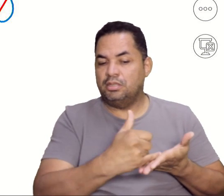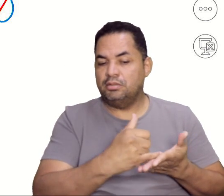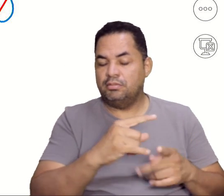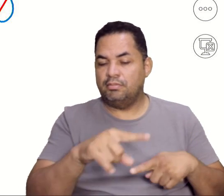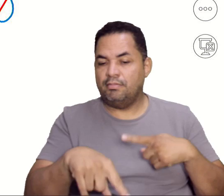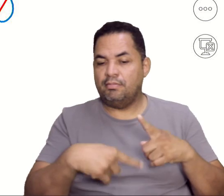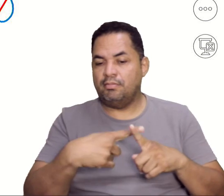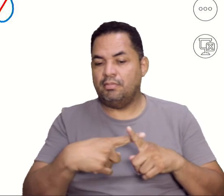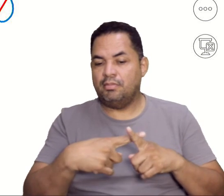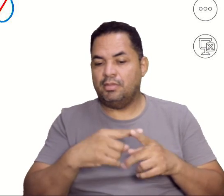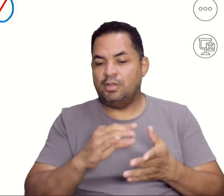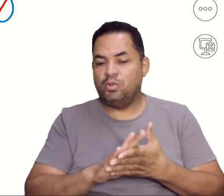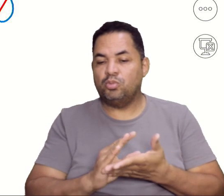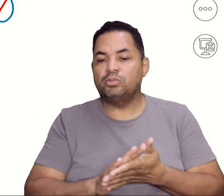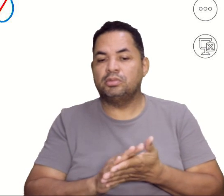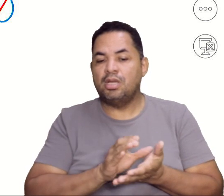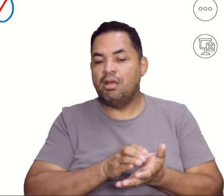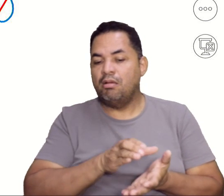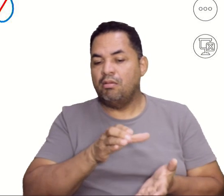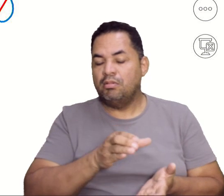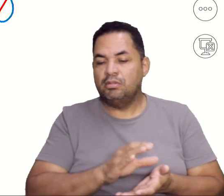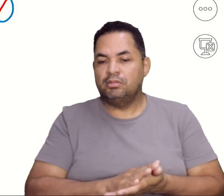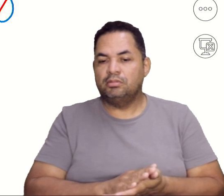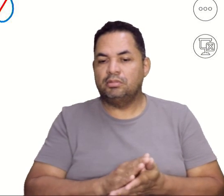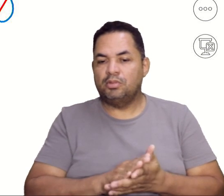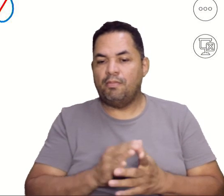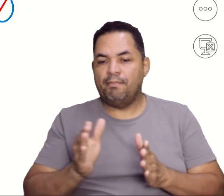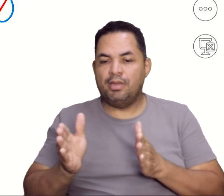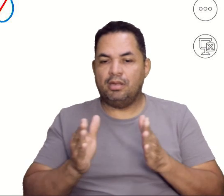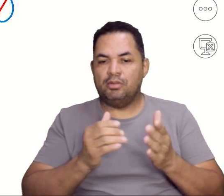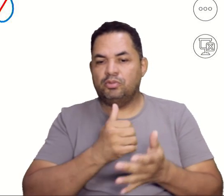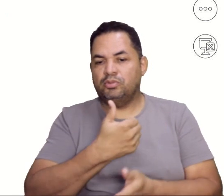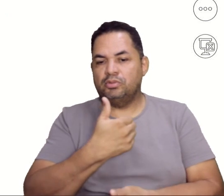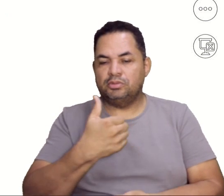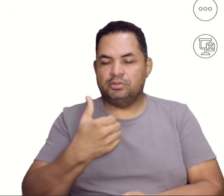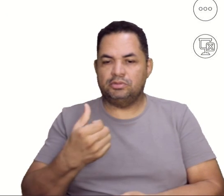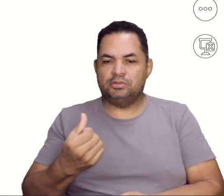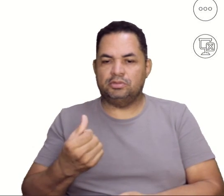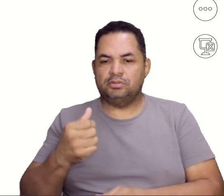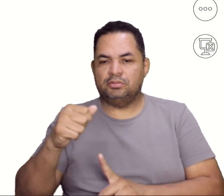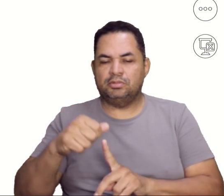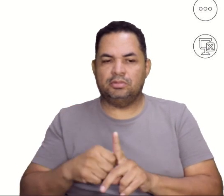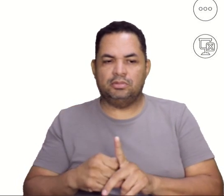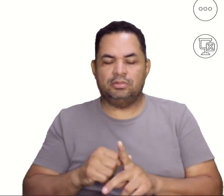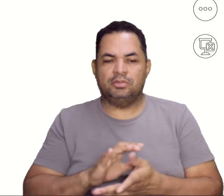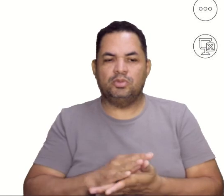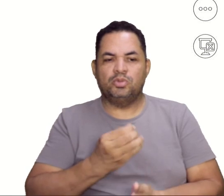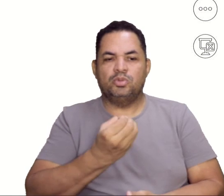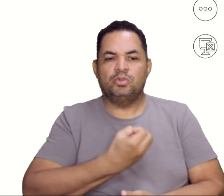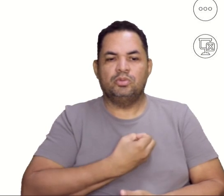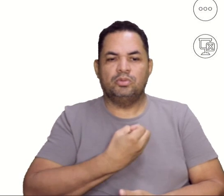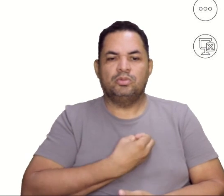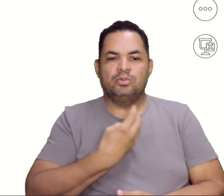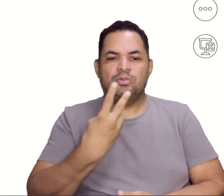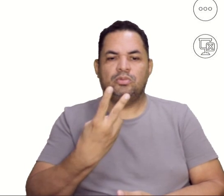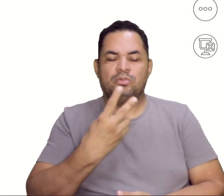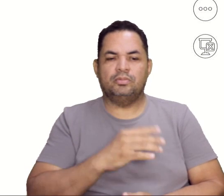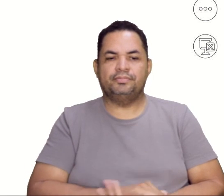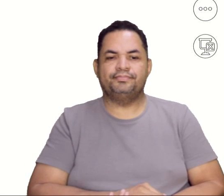mas o que rendeu né o juro que rendeu tá bom perfeito questão número dois vamos lá vamos lá